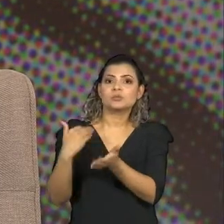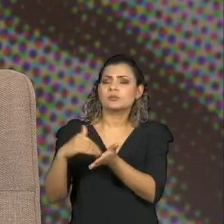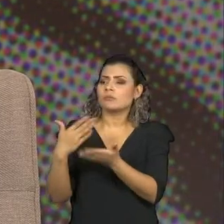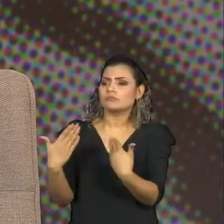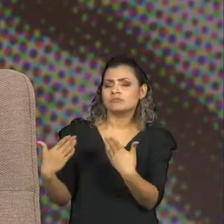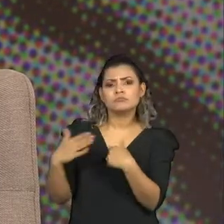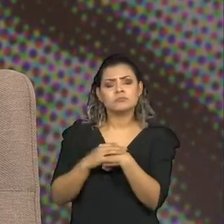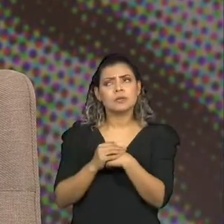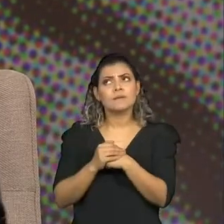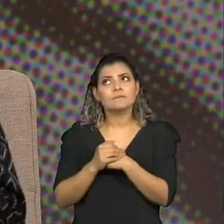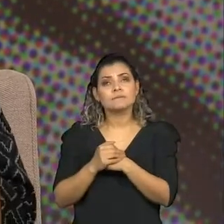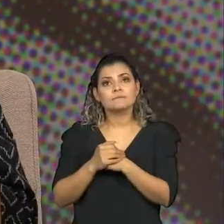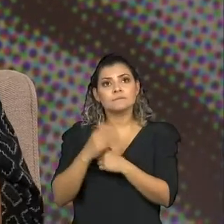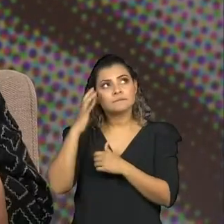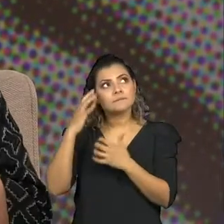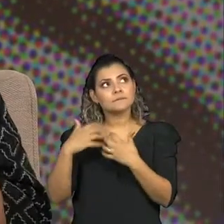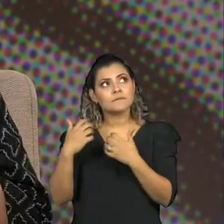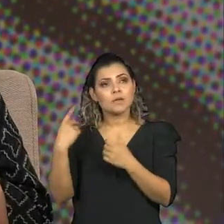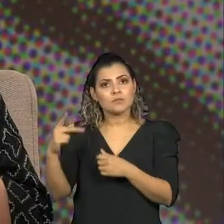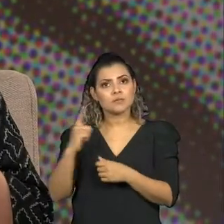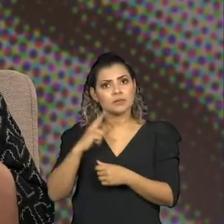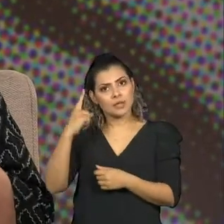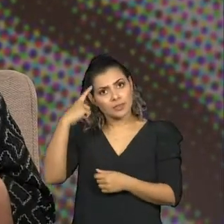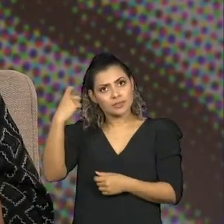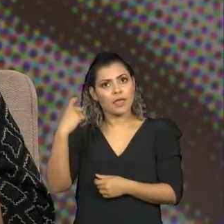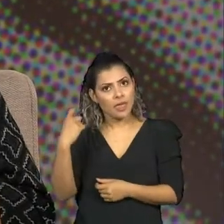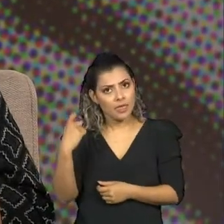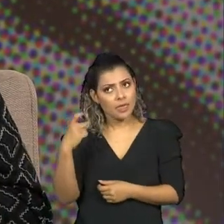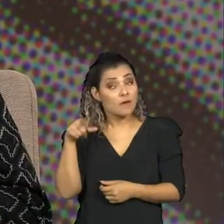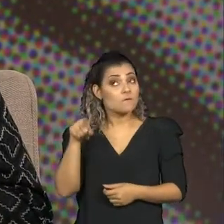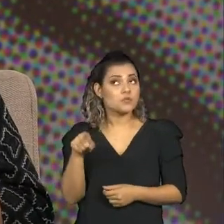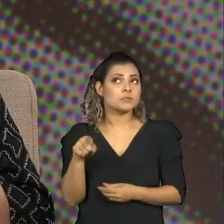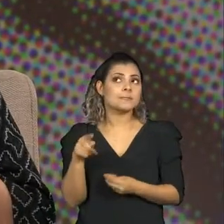falou, sabe o que a gente pensou? Você tem uma ideia, você